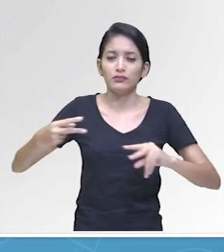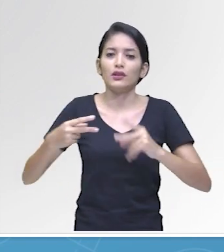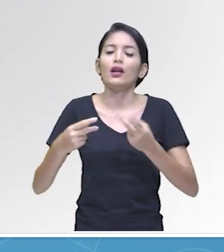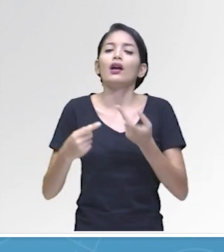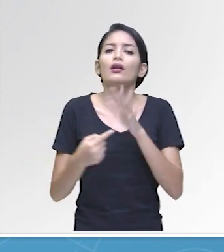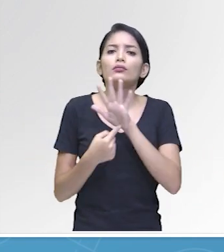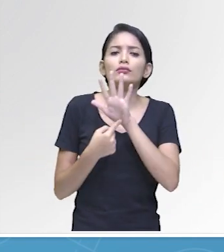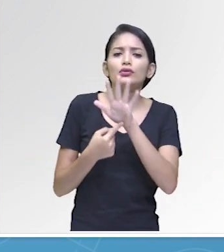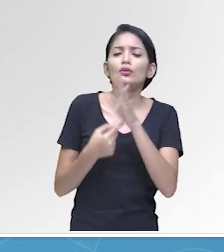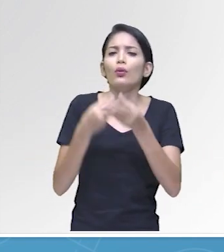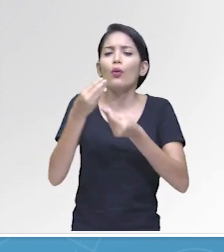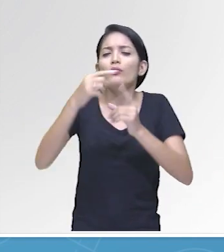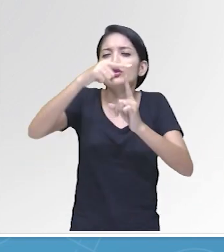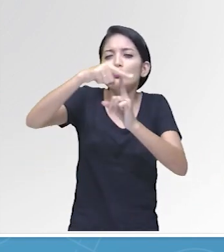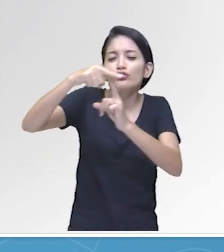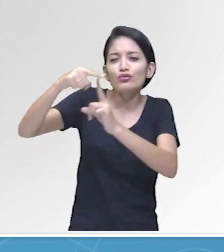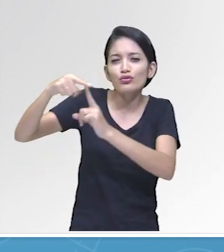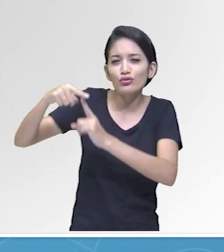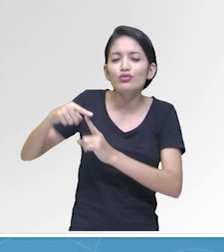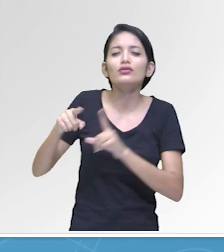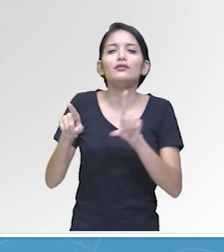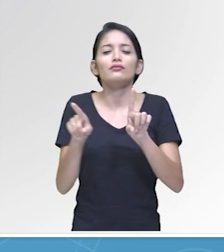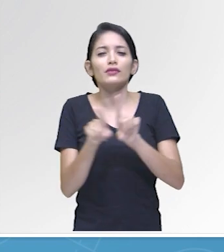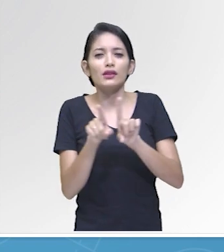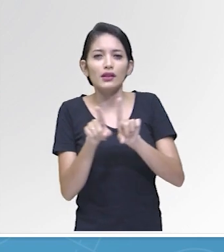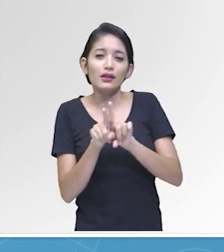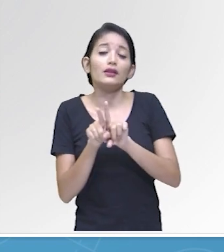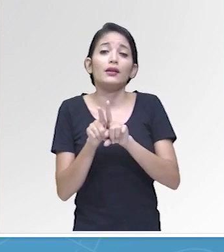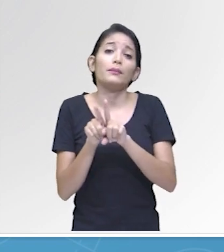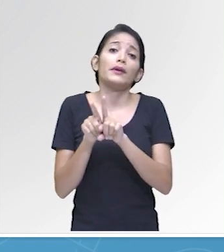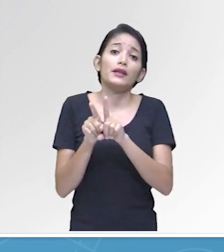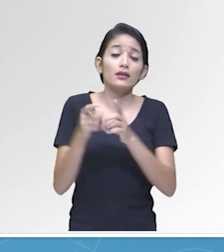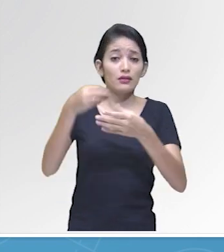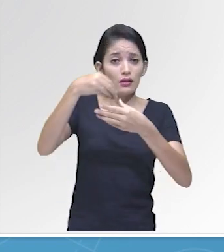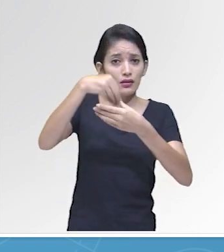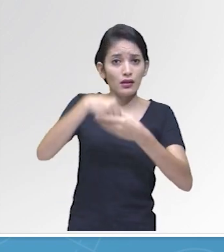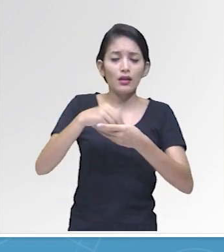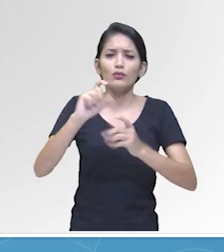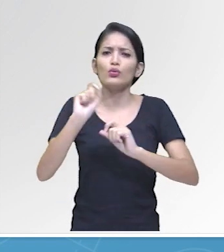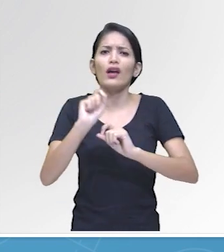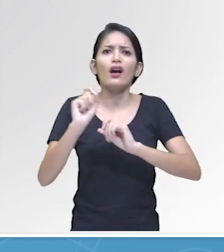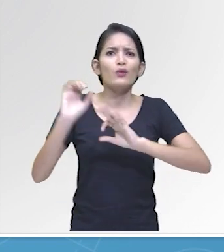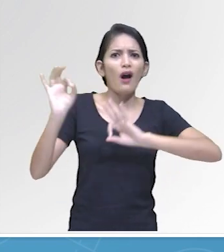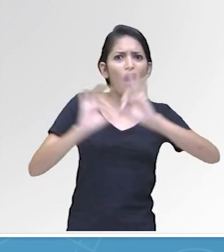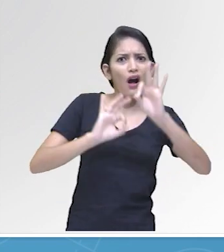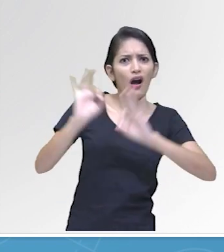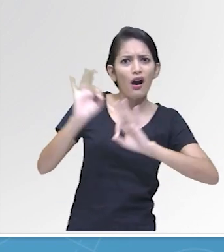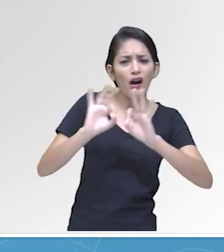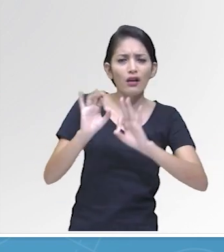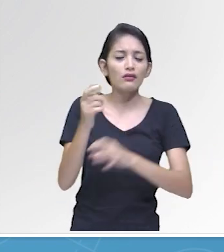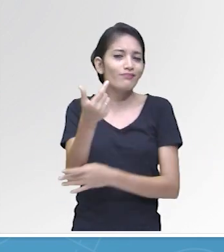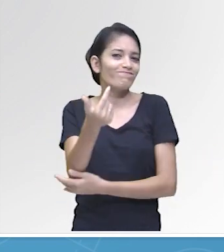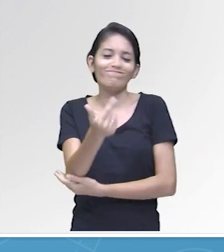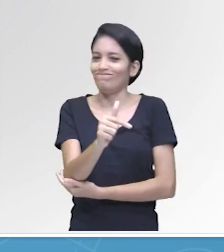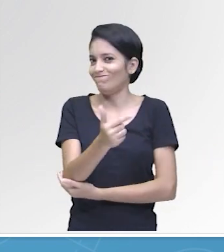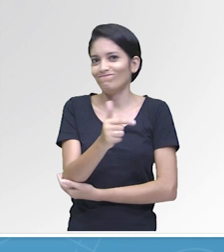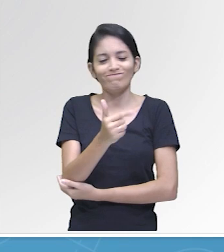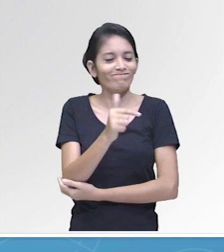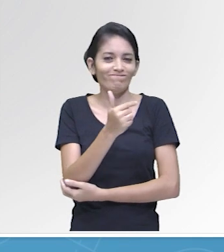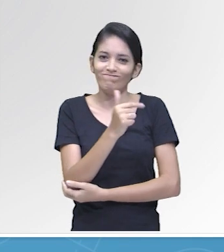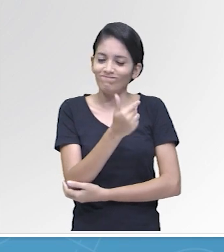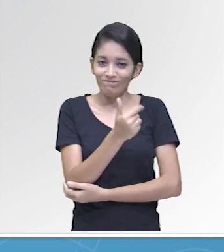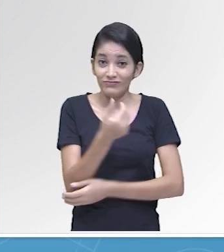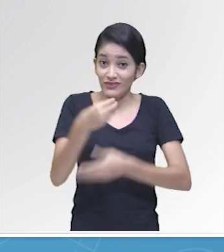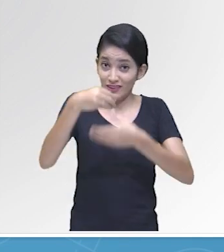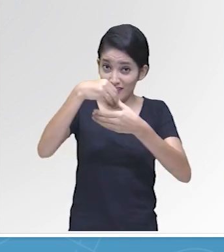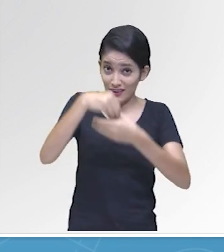célula bacteriana, vimos que o material genético ele não fica organizado, né? Ele não possui uma organização